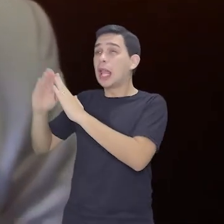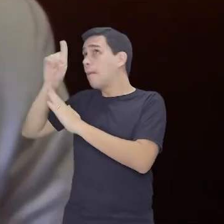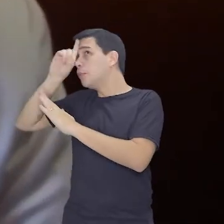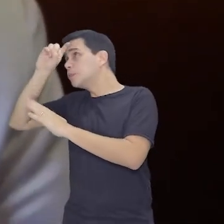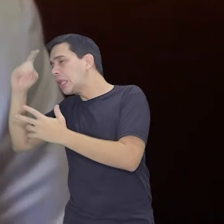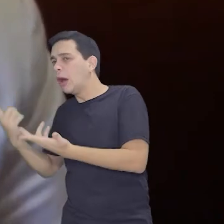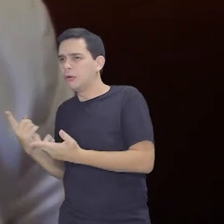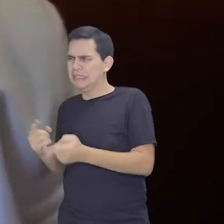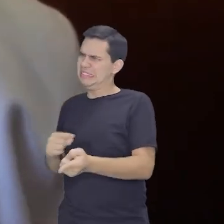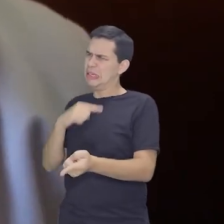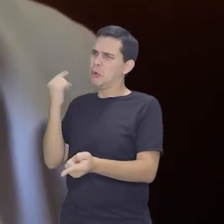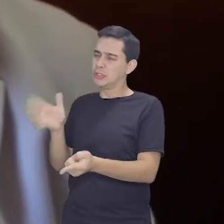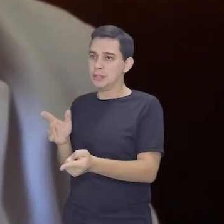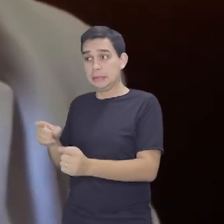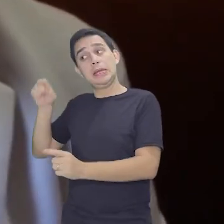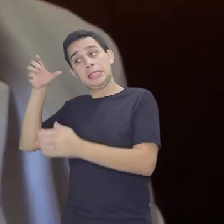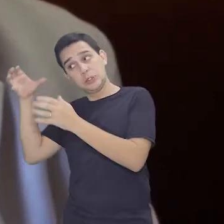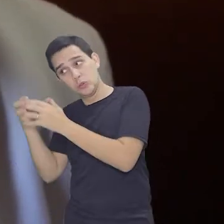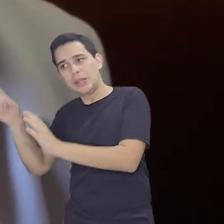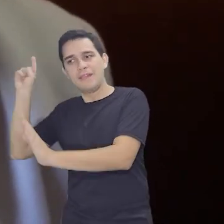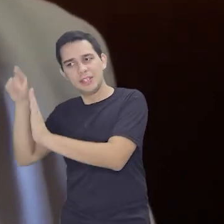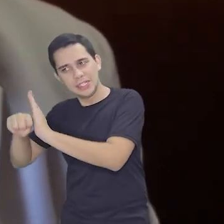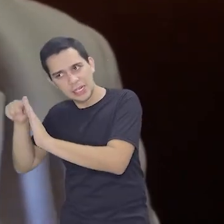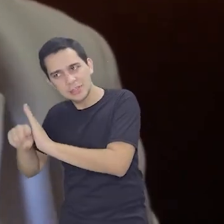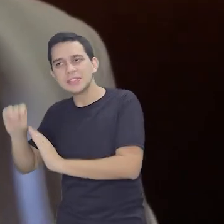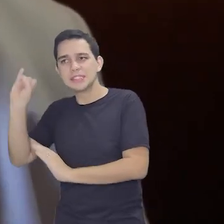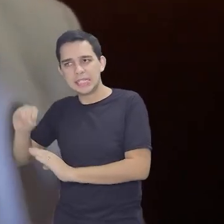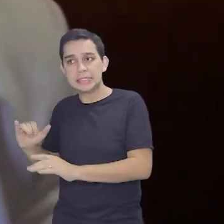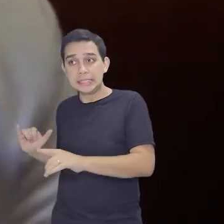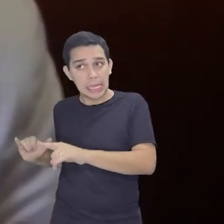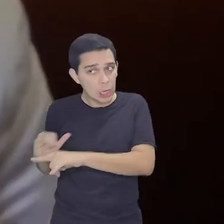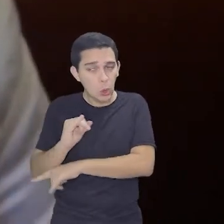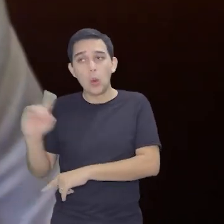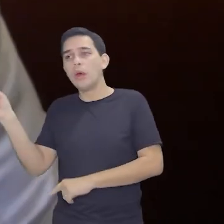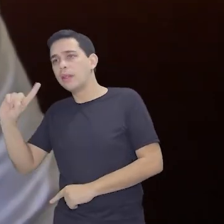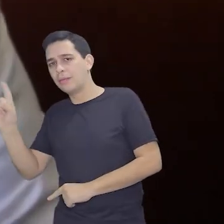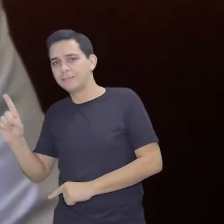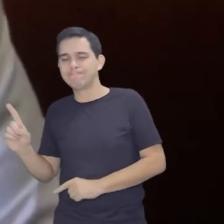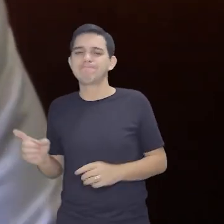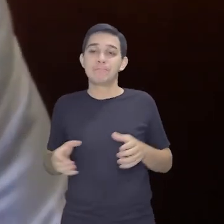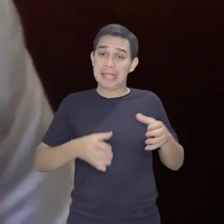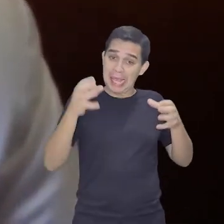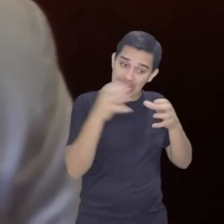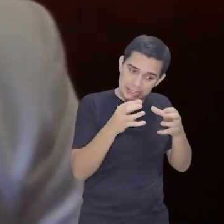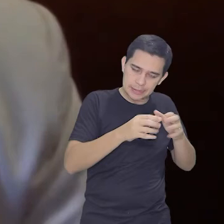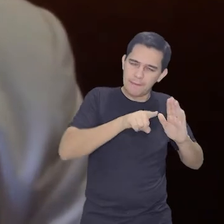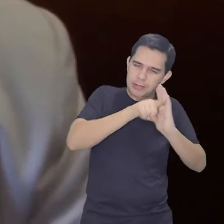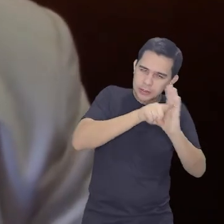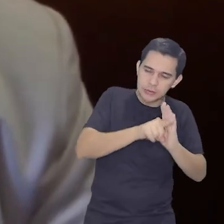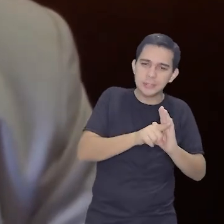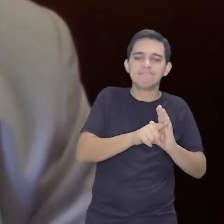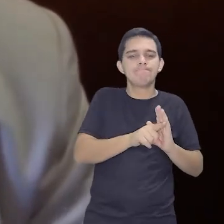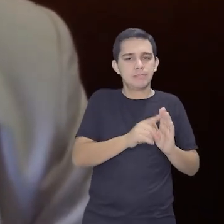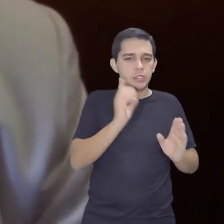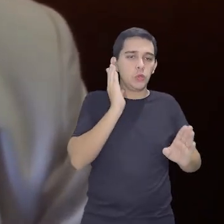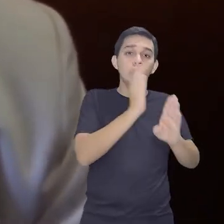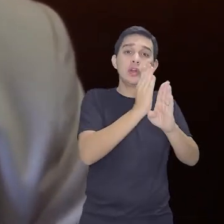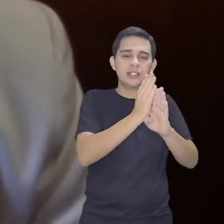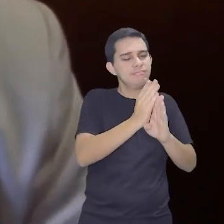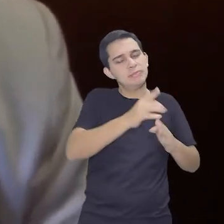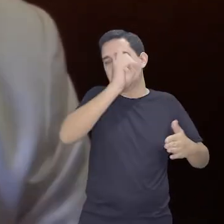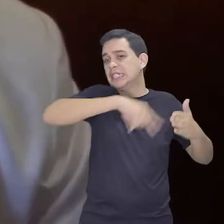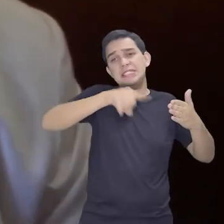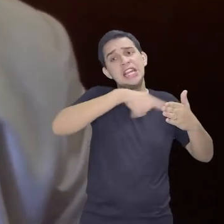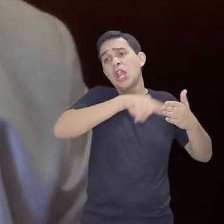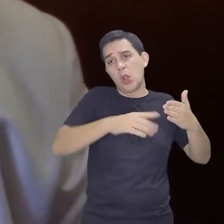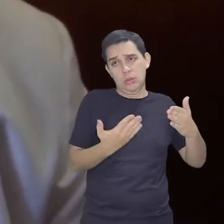da vítima. Por isso que a gente teve em uma delas, no homicídio, o arquivamento, e na outra resultou a denúncia por fraude